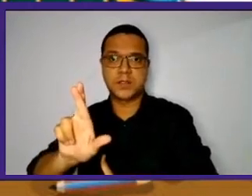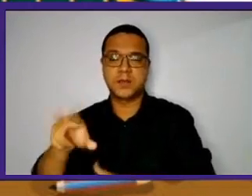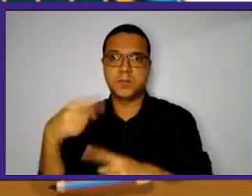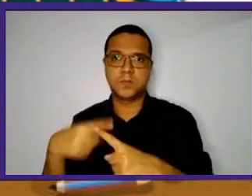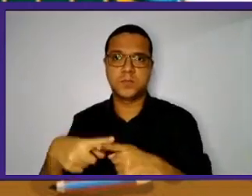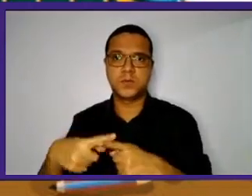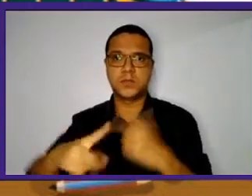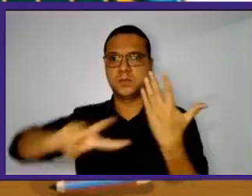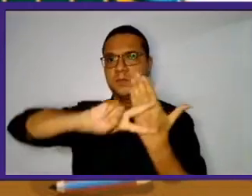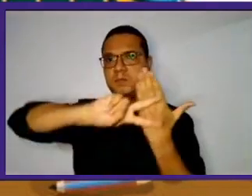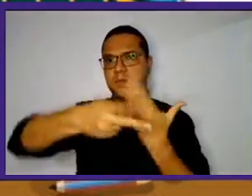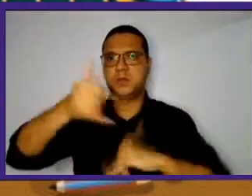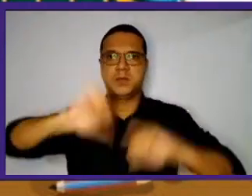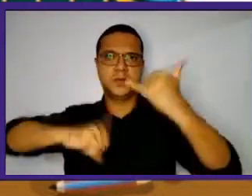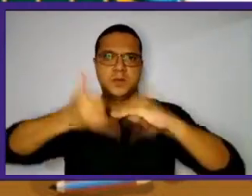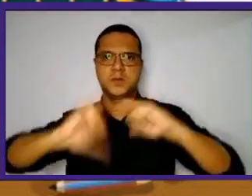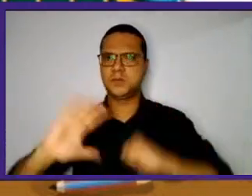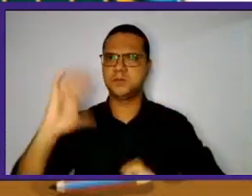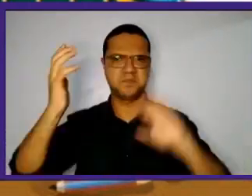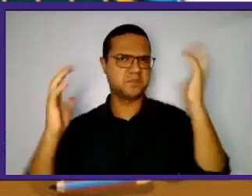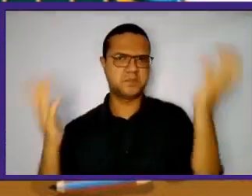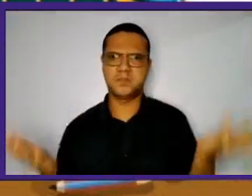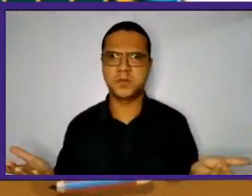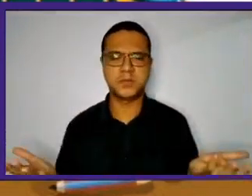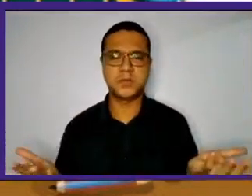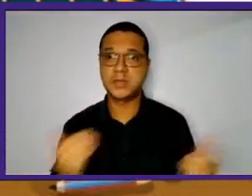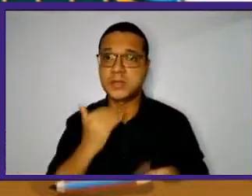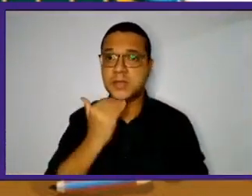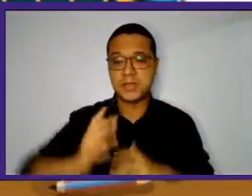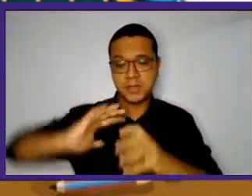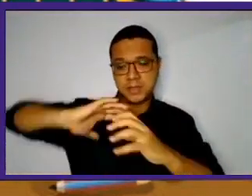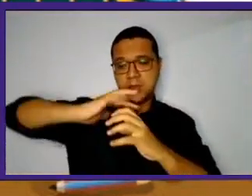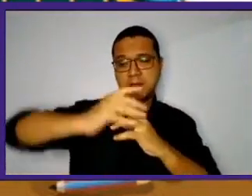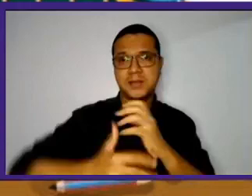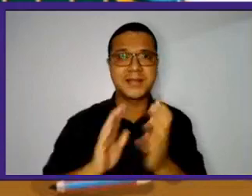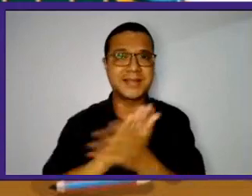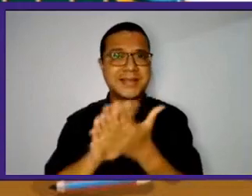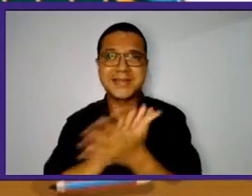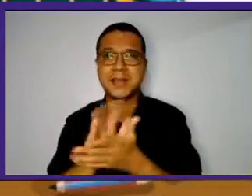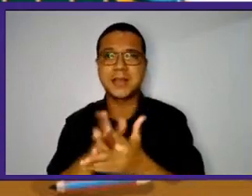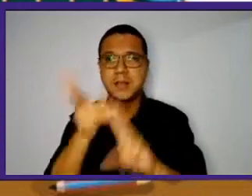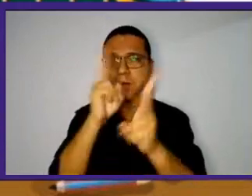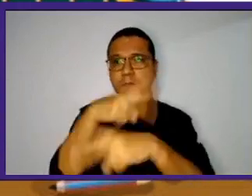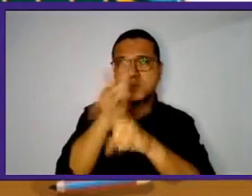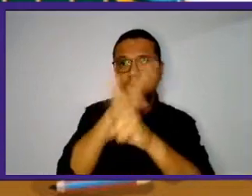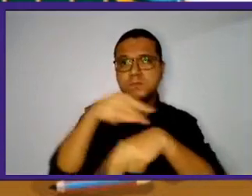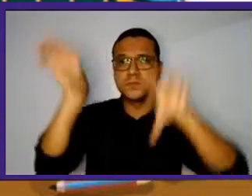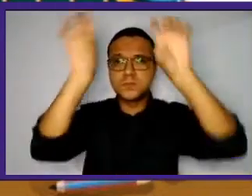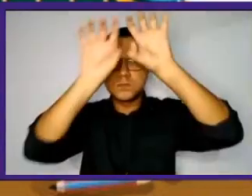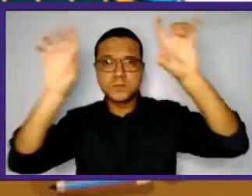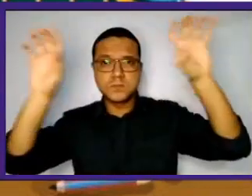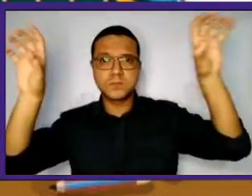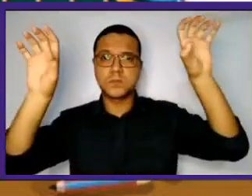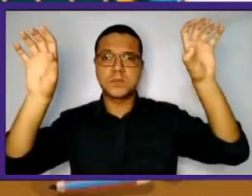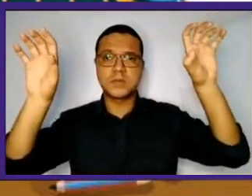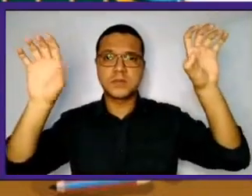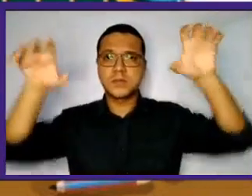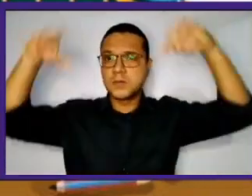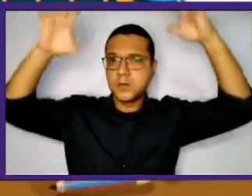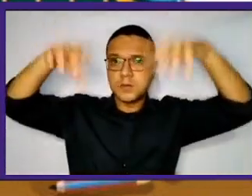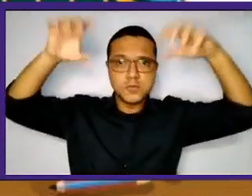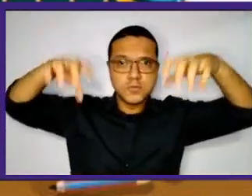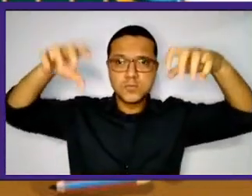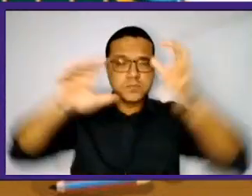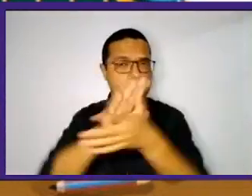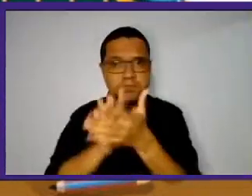As reações químicas não acontecem. Sem atmosfera, nada de vento, nada de nuvens, muito menos